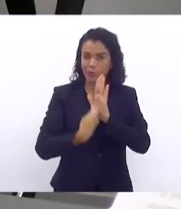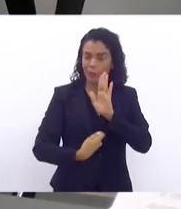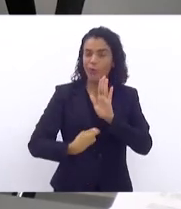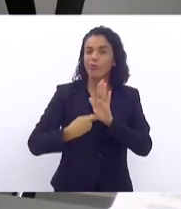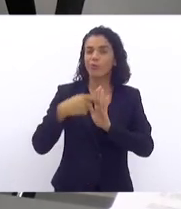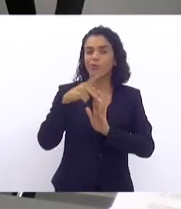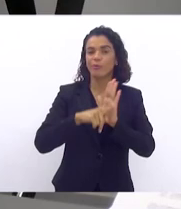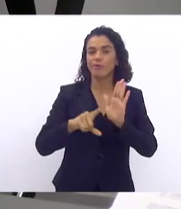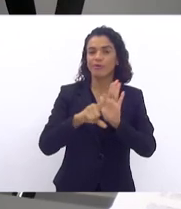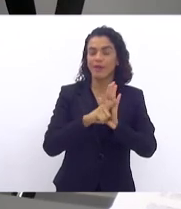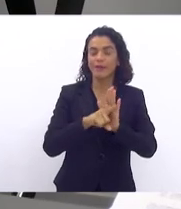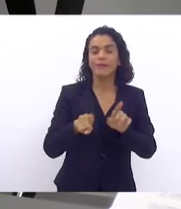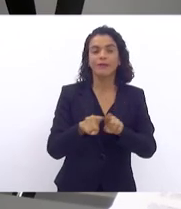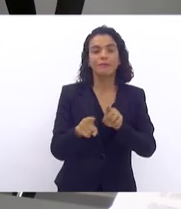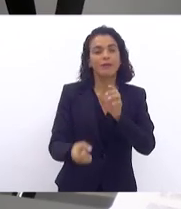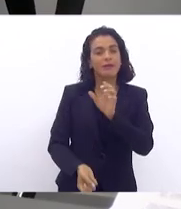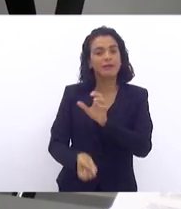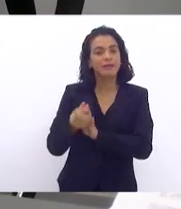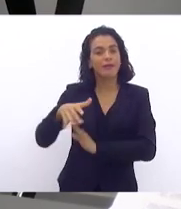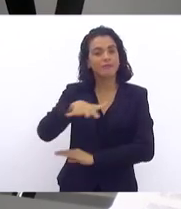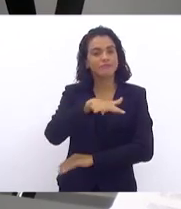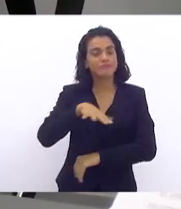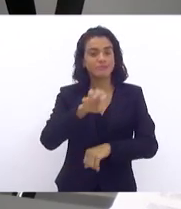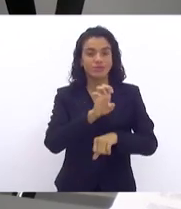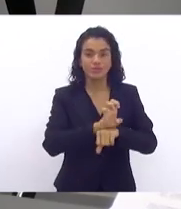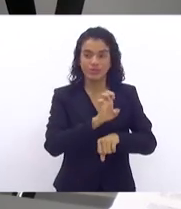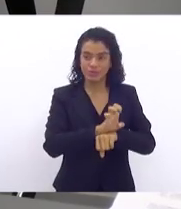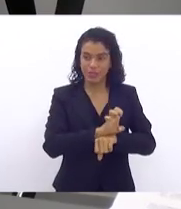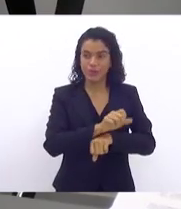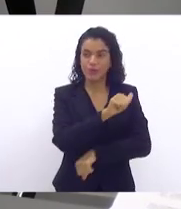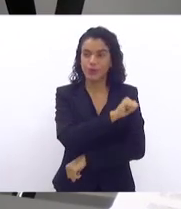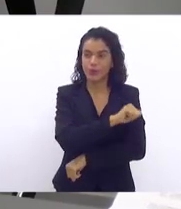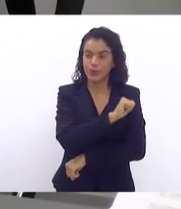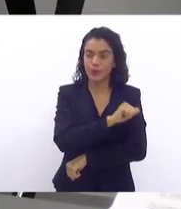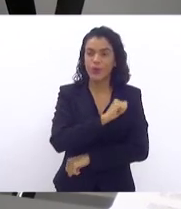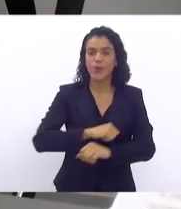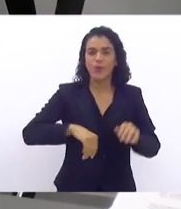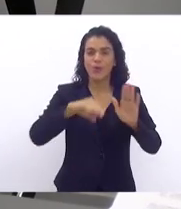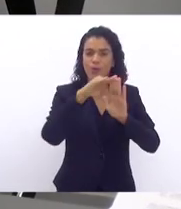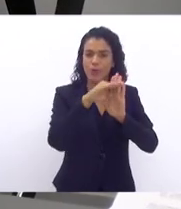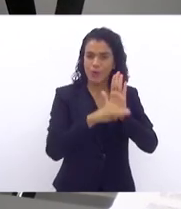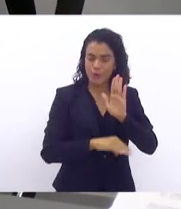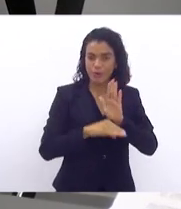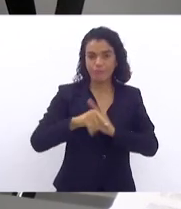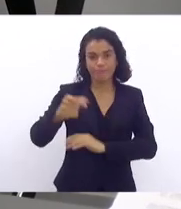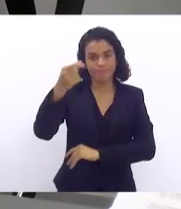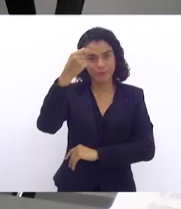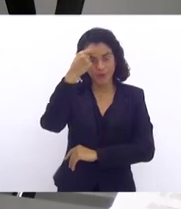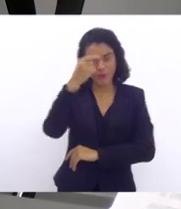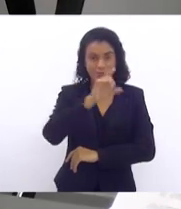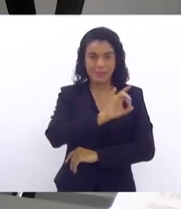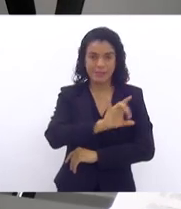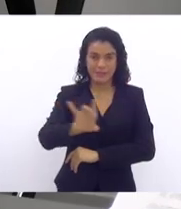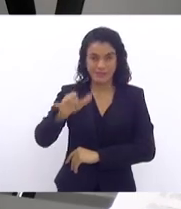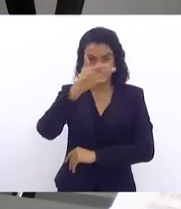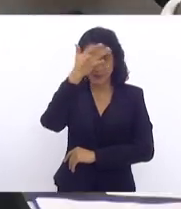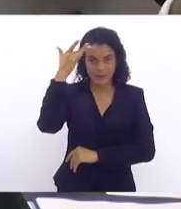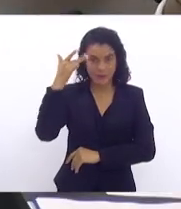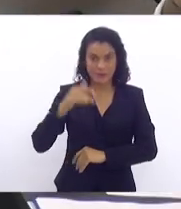e criar, no âmbito do Estado do Rio de Janeiro, esse programa que conscientiza as pessoas. Muito